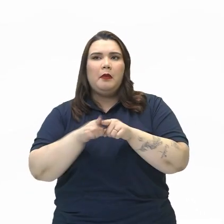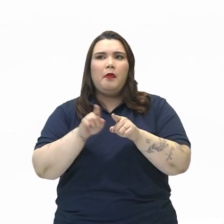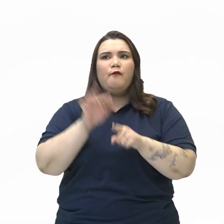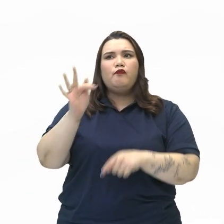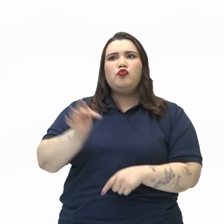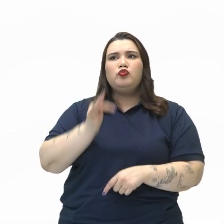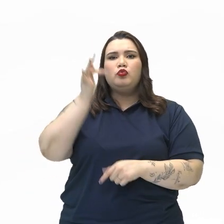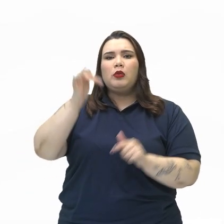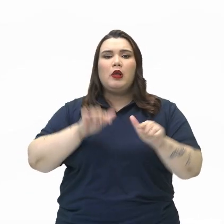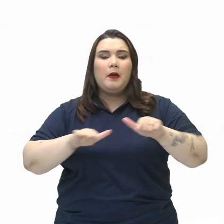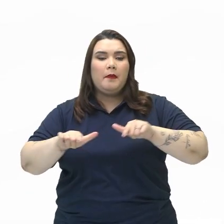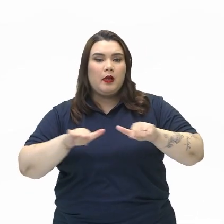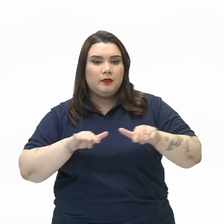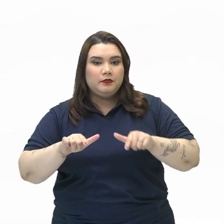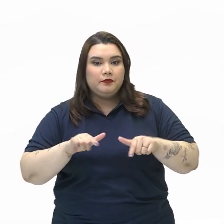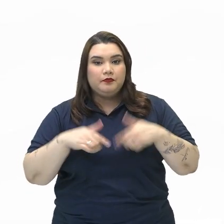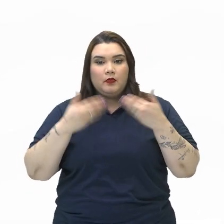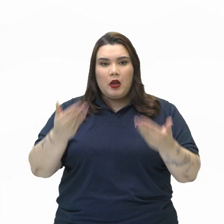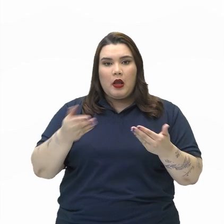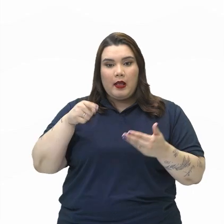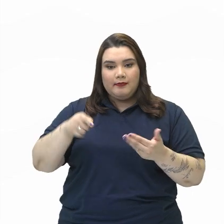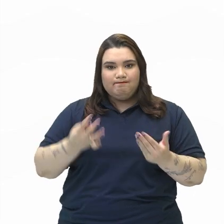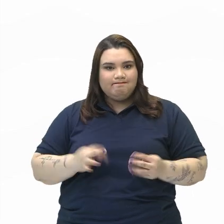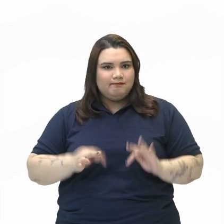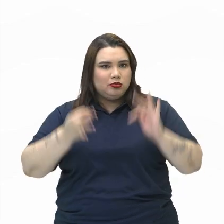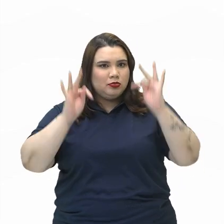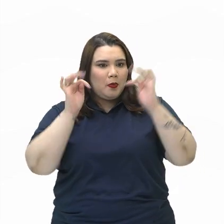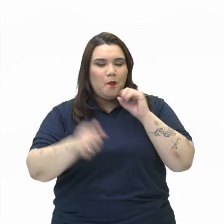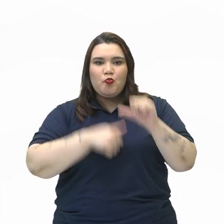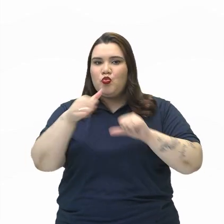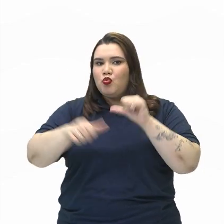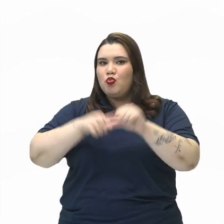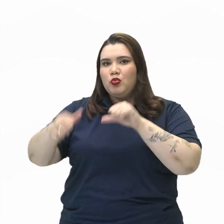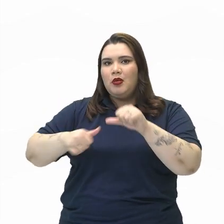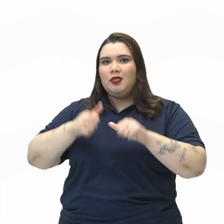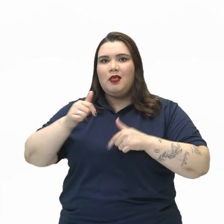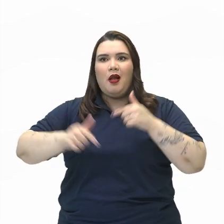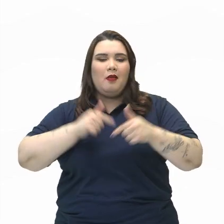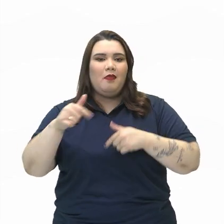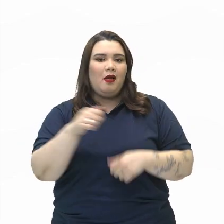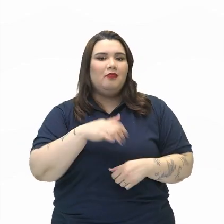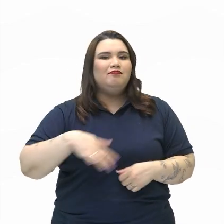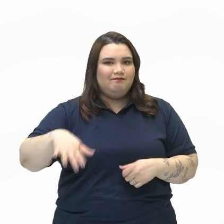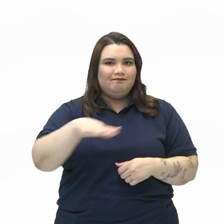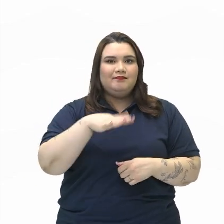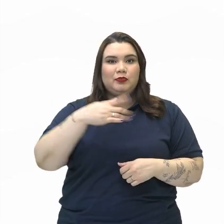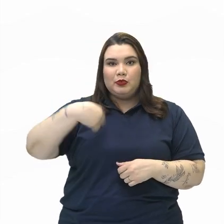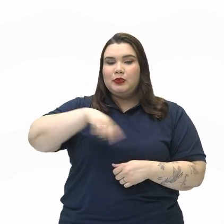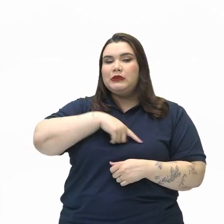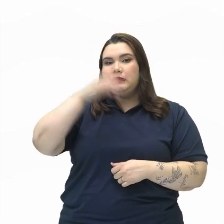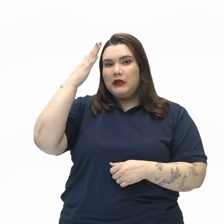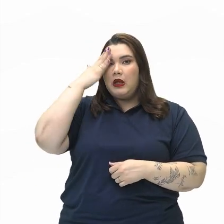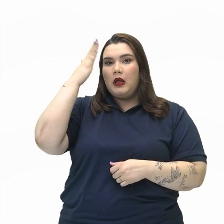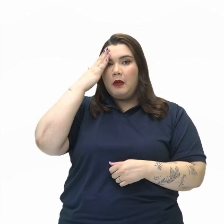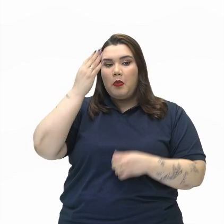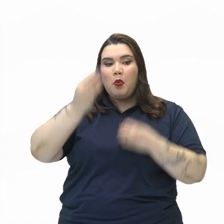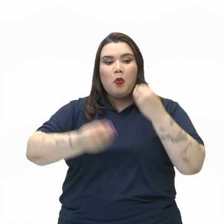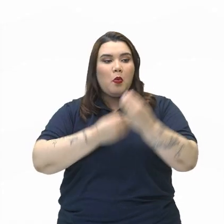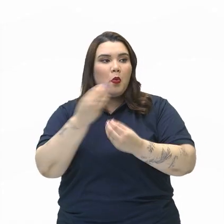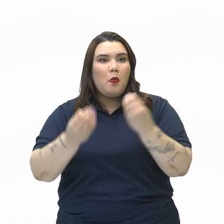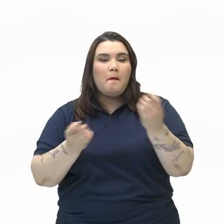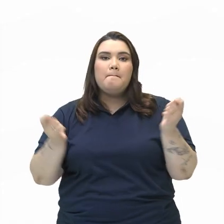profissões futuras? Vamos lá. As tecnologias atuais estão transformando profissões, a gente sabe disso, né? E como que